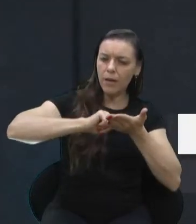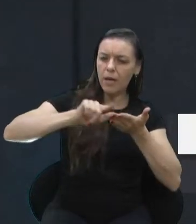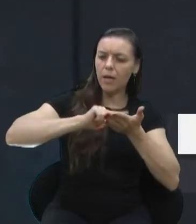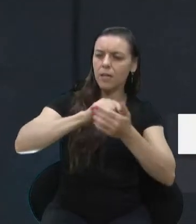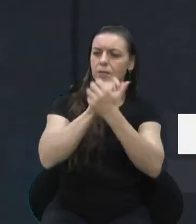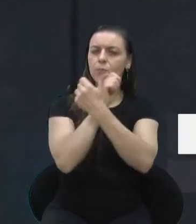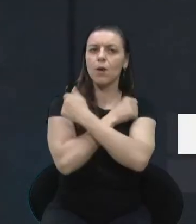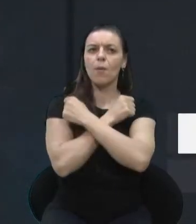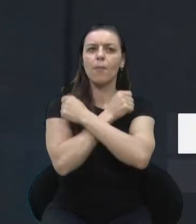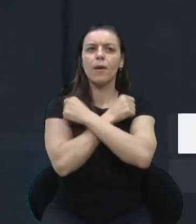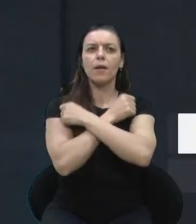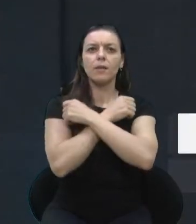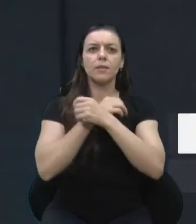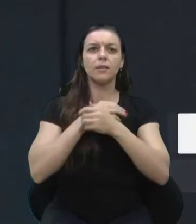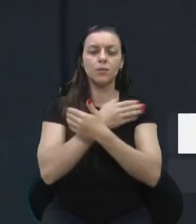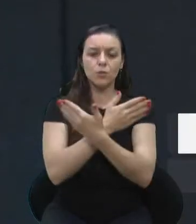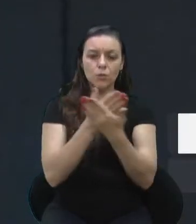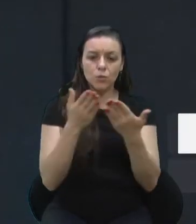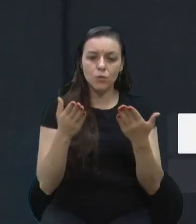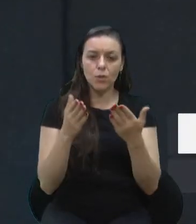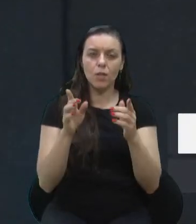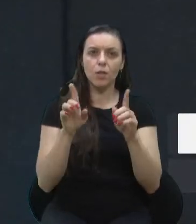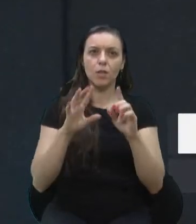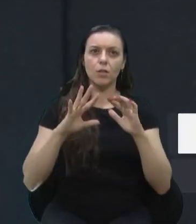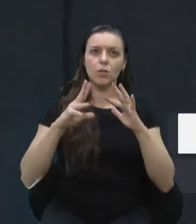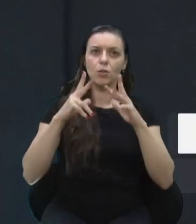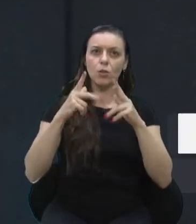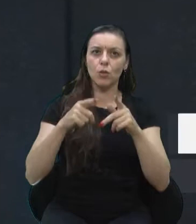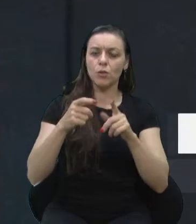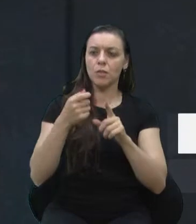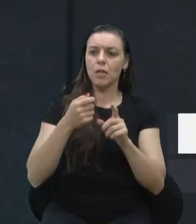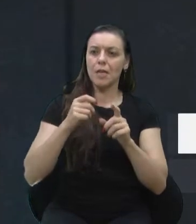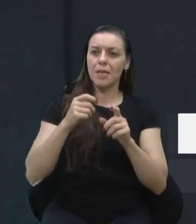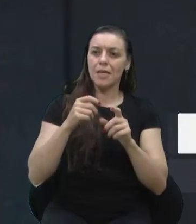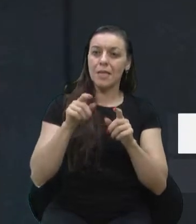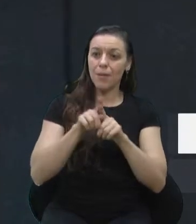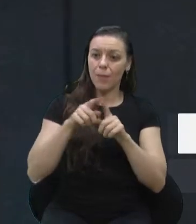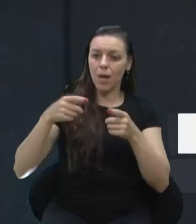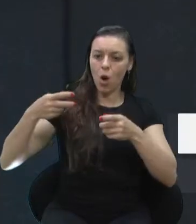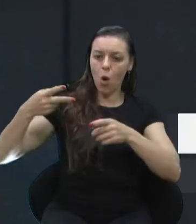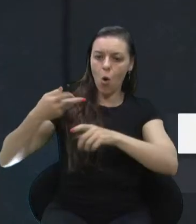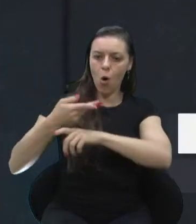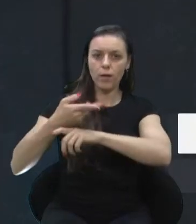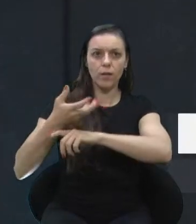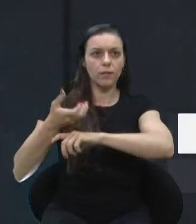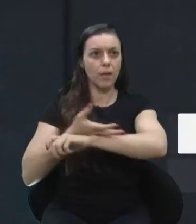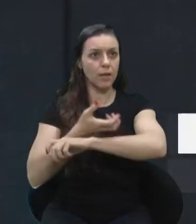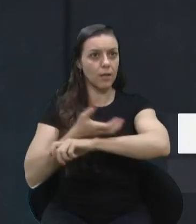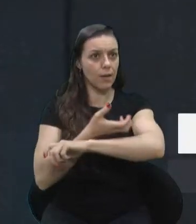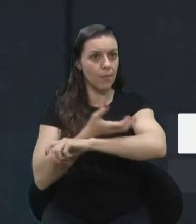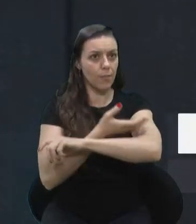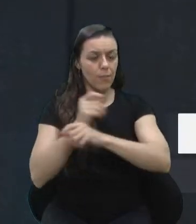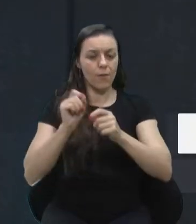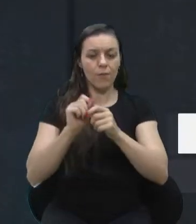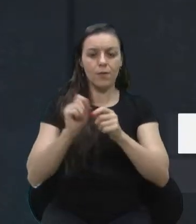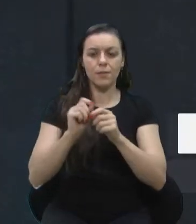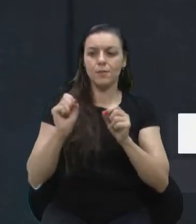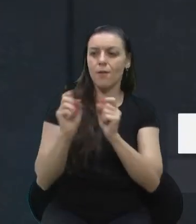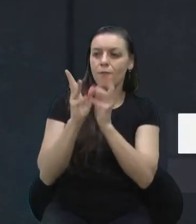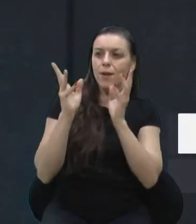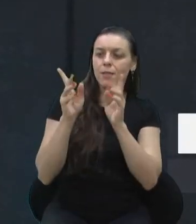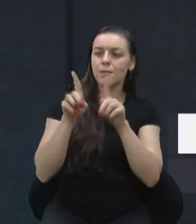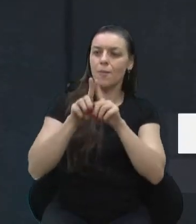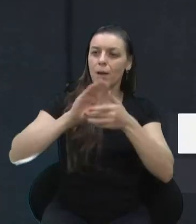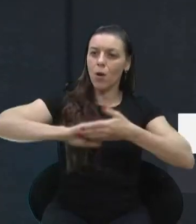todos aqueles pessoal que fizeram a limpeza, que estavam há dias antes cortando grama, preparando essa grande festa. Também quero